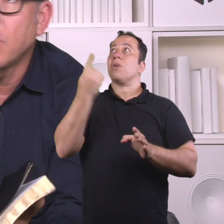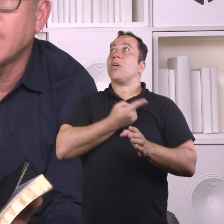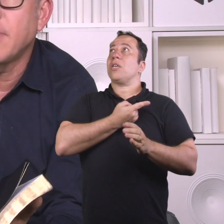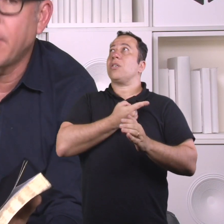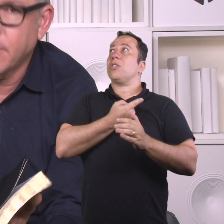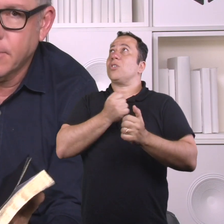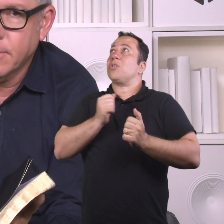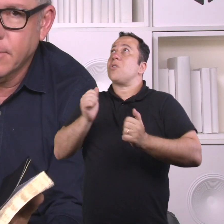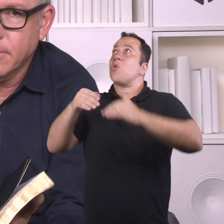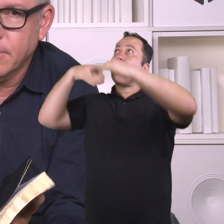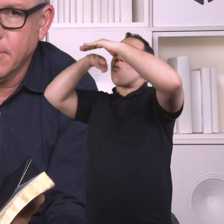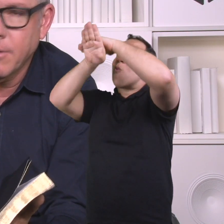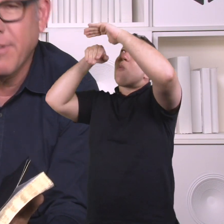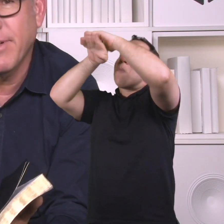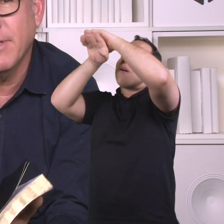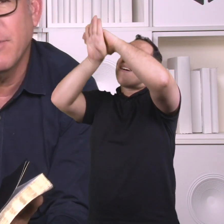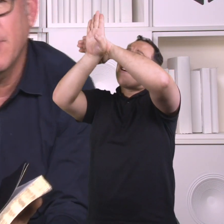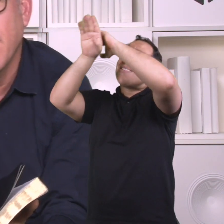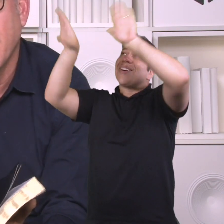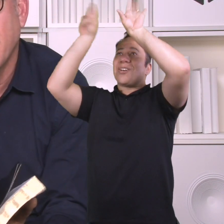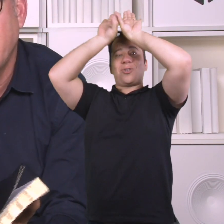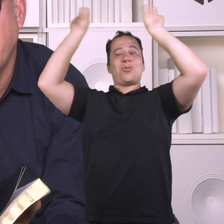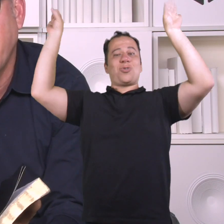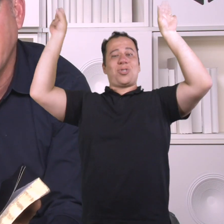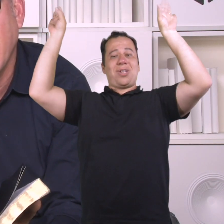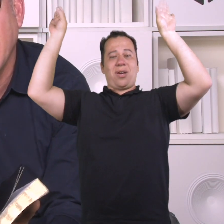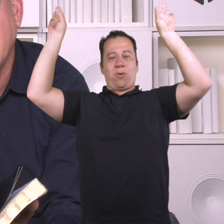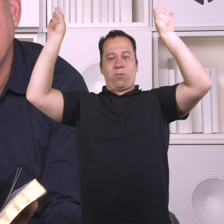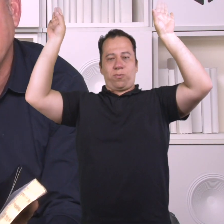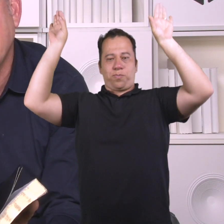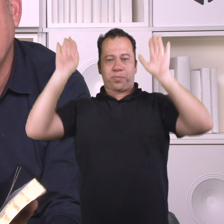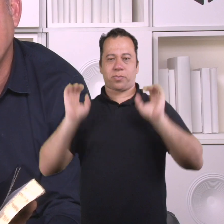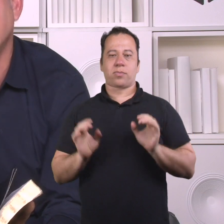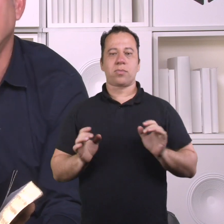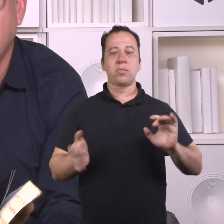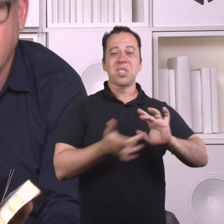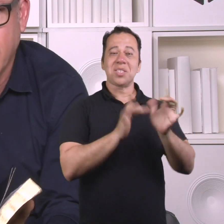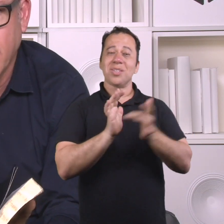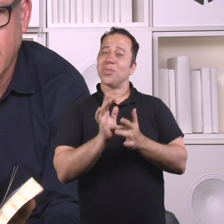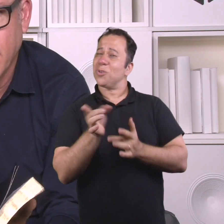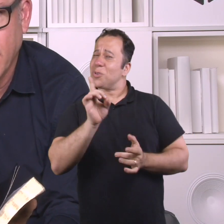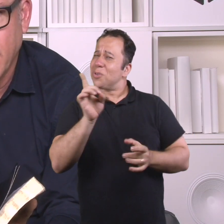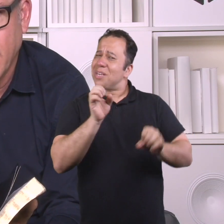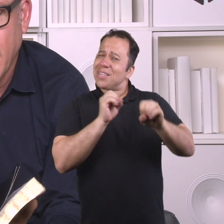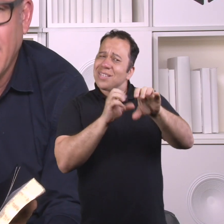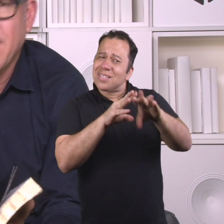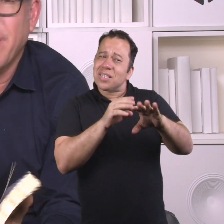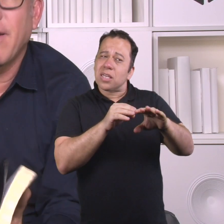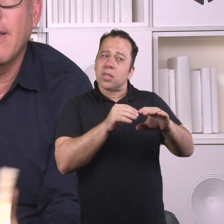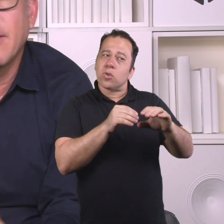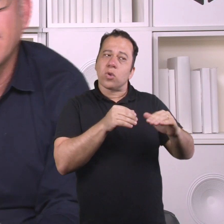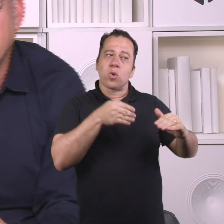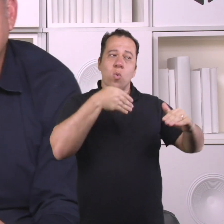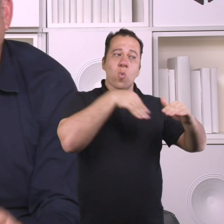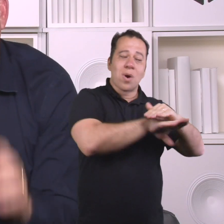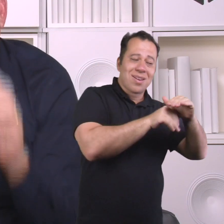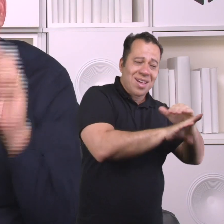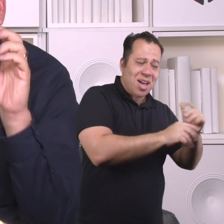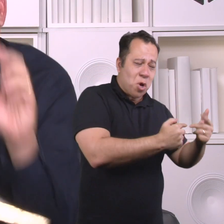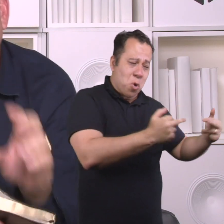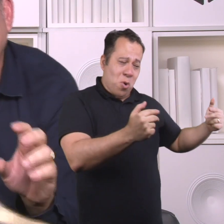tesouros do céu. Ele não está falando de diferentes tesouros. Ele está falando